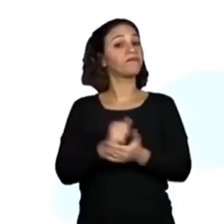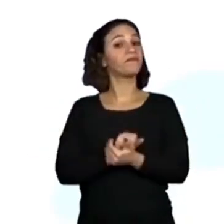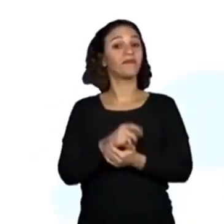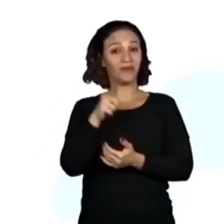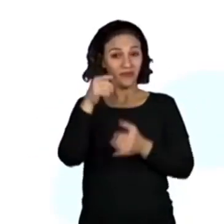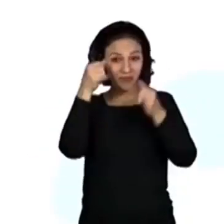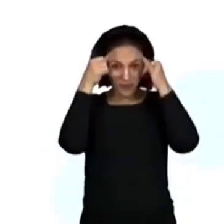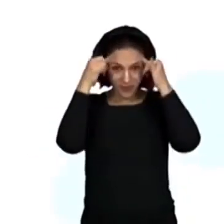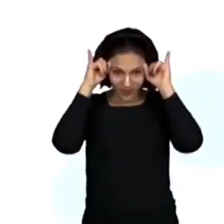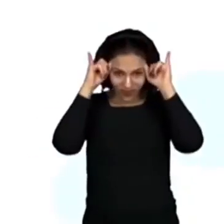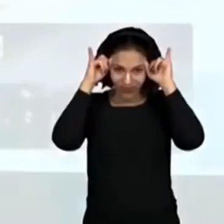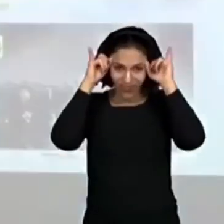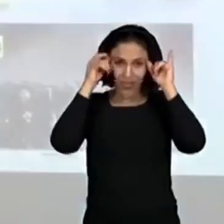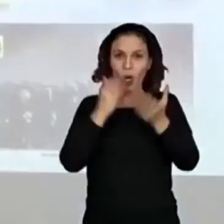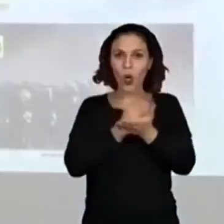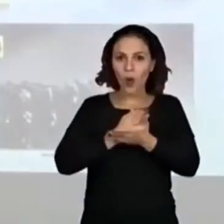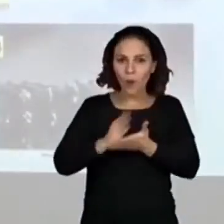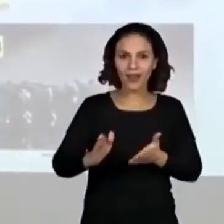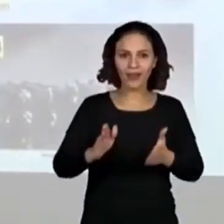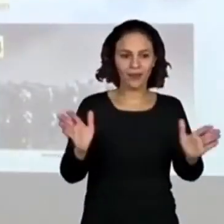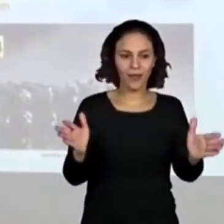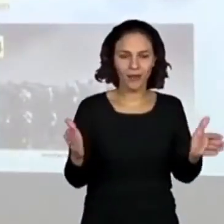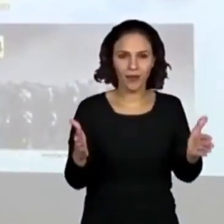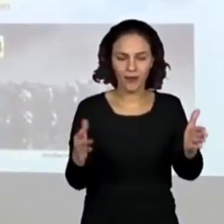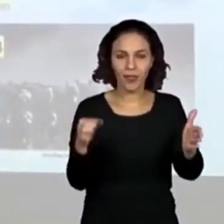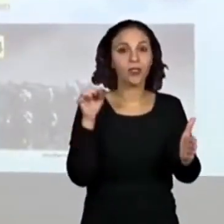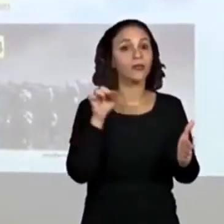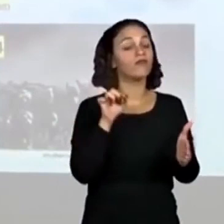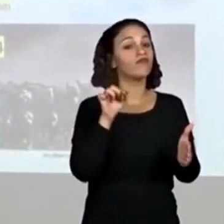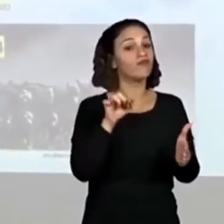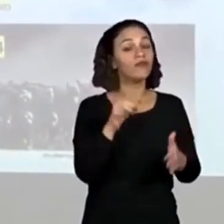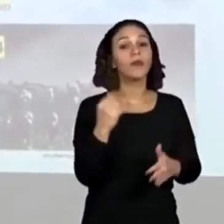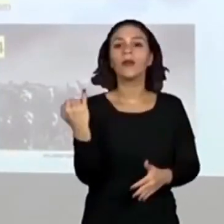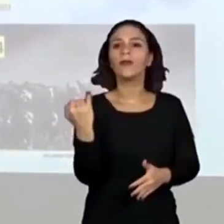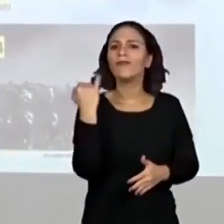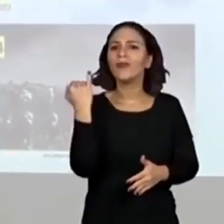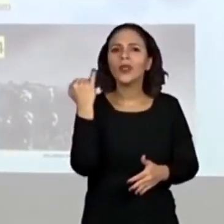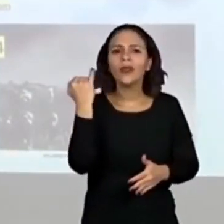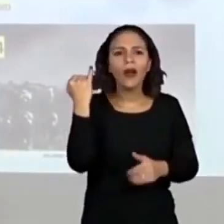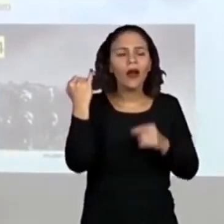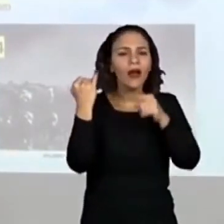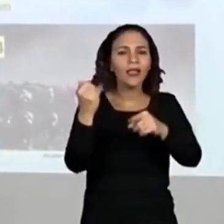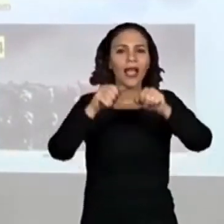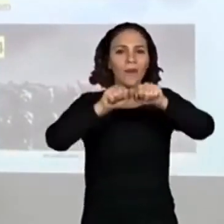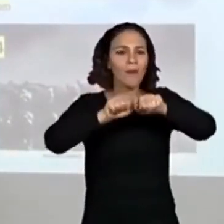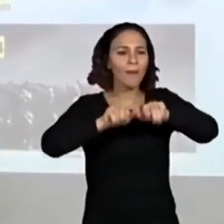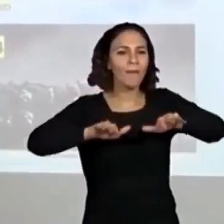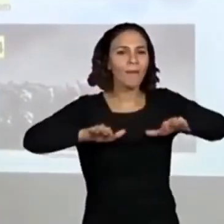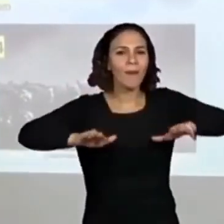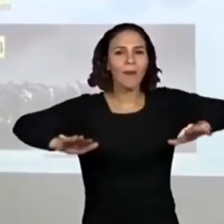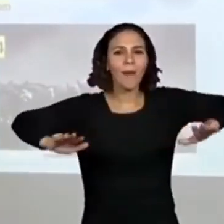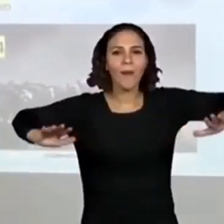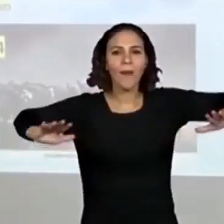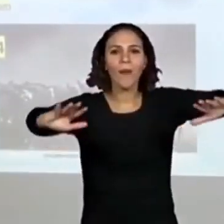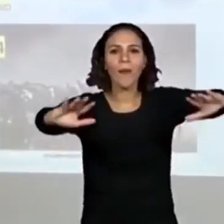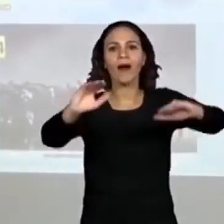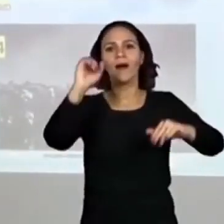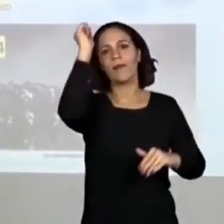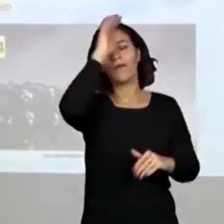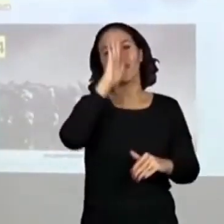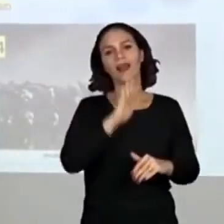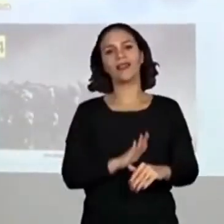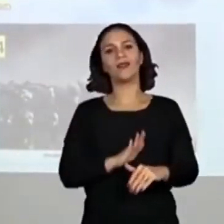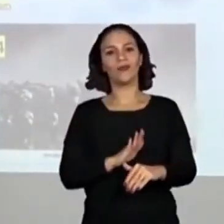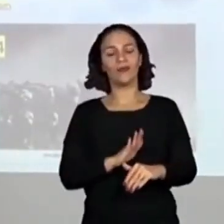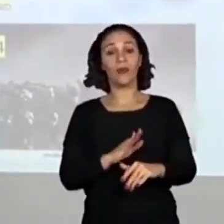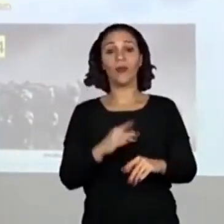a criação de gado foi um dos fatores importantíssimos para a ocupação do território nacional. Porque,